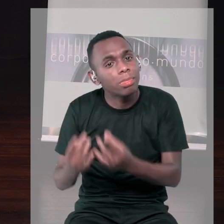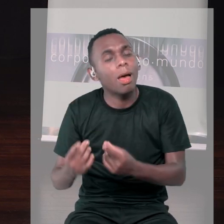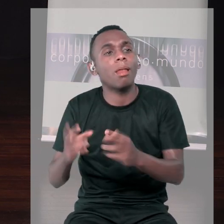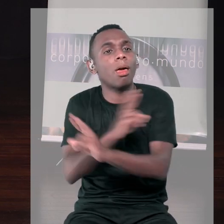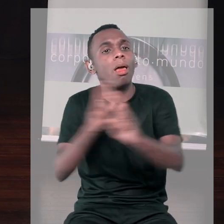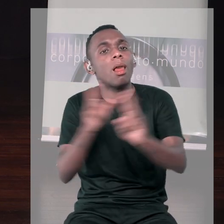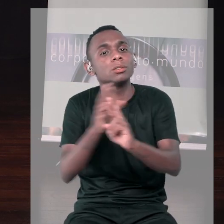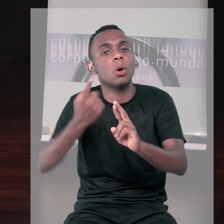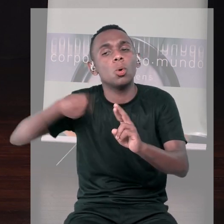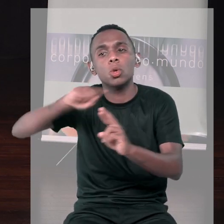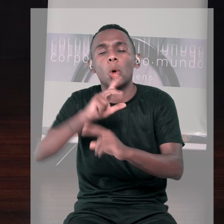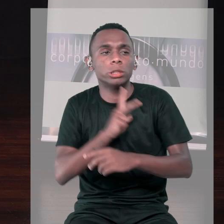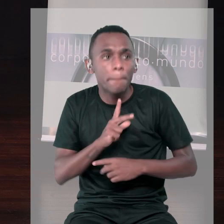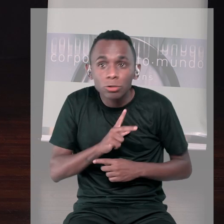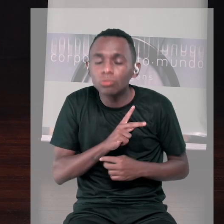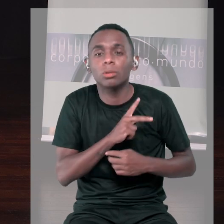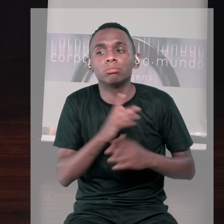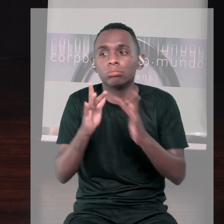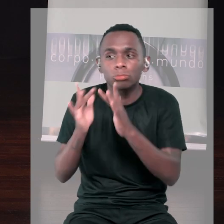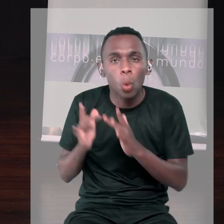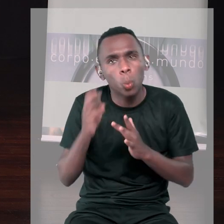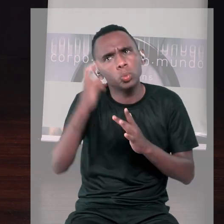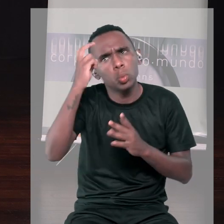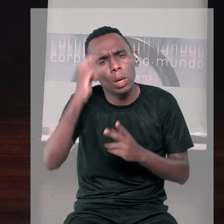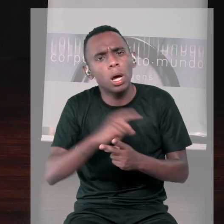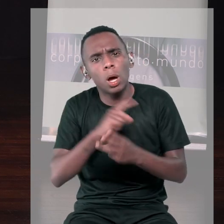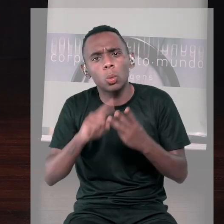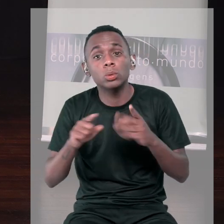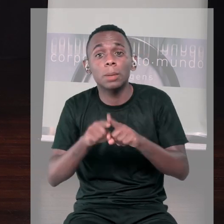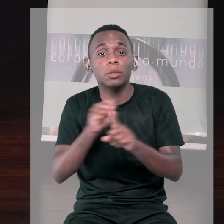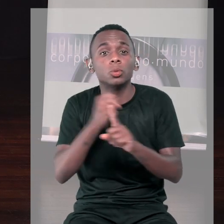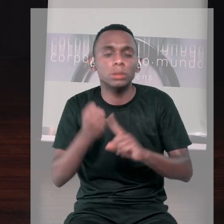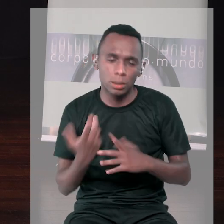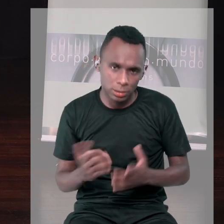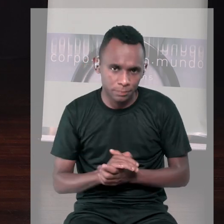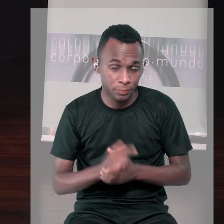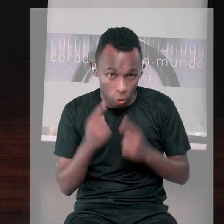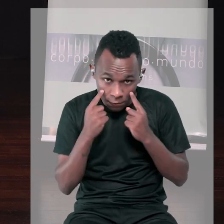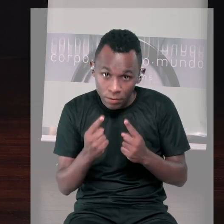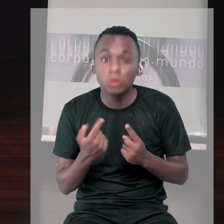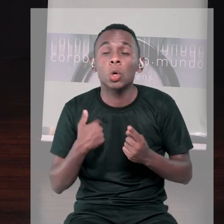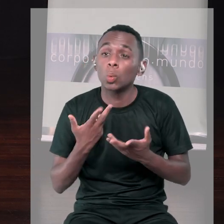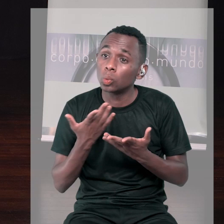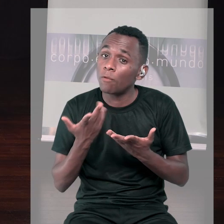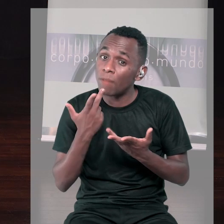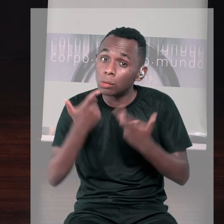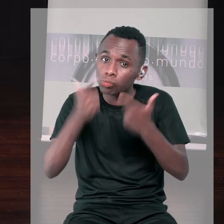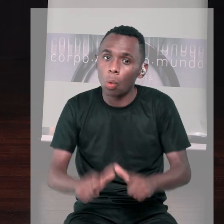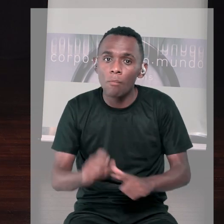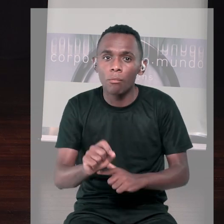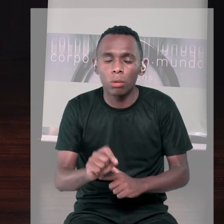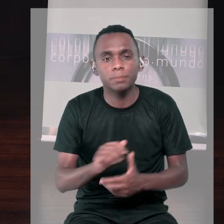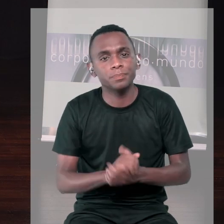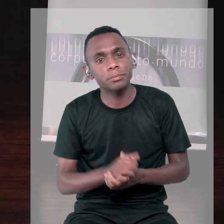relações interpessoais, culturais e sociais. Tá? Então, veja bem, eu estou insistindo nisso porque